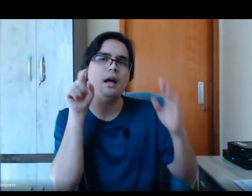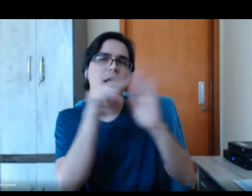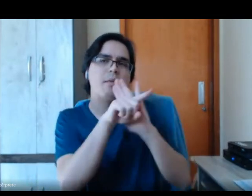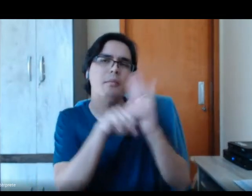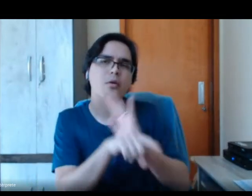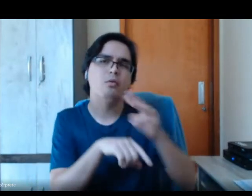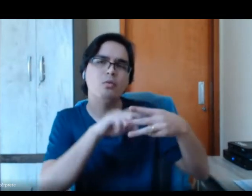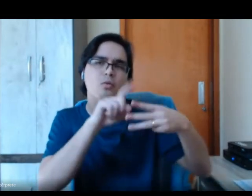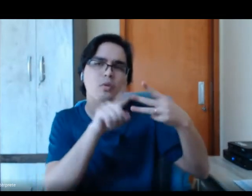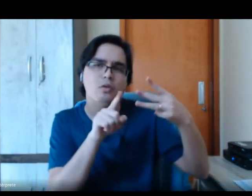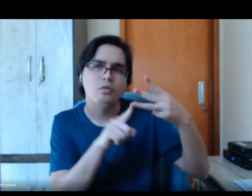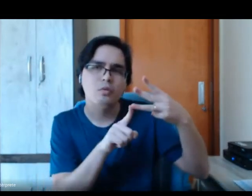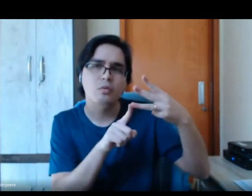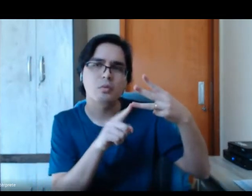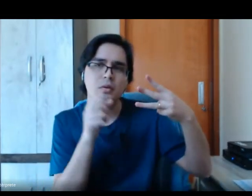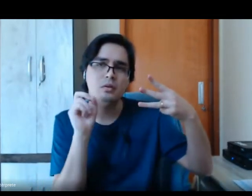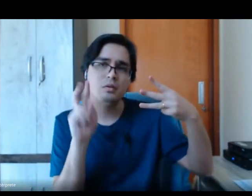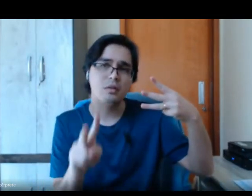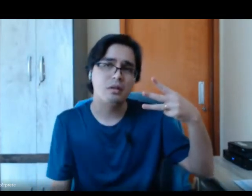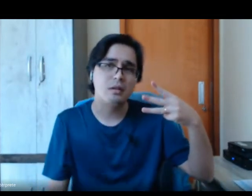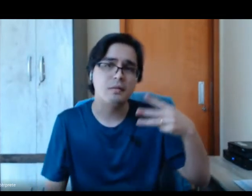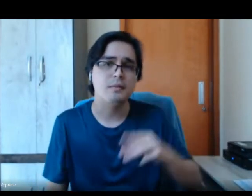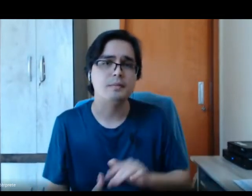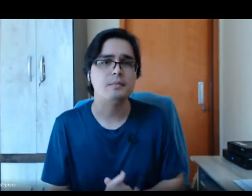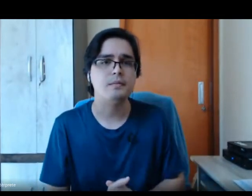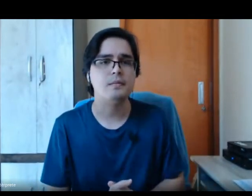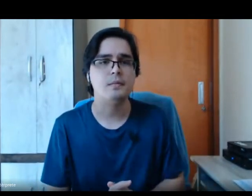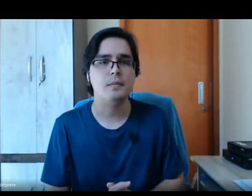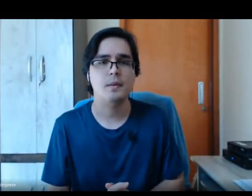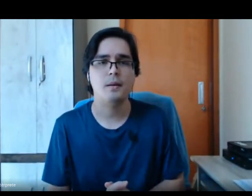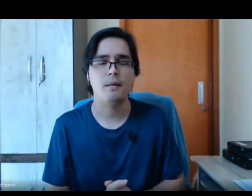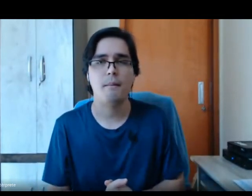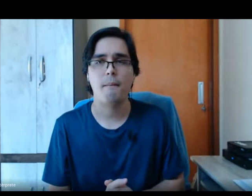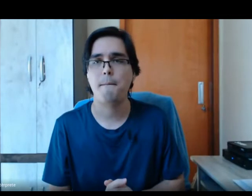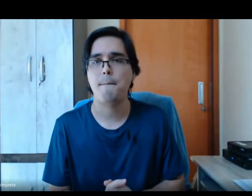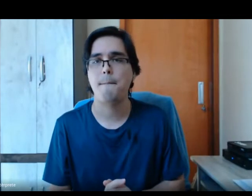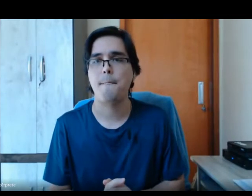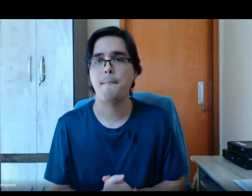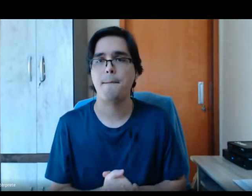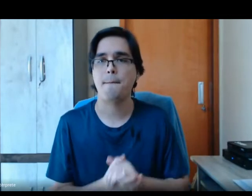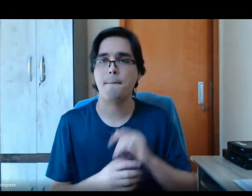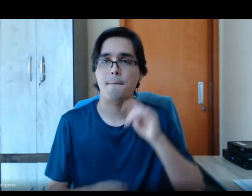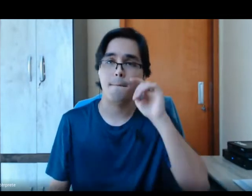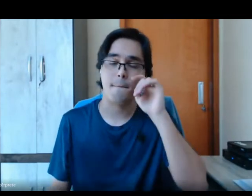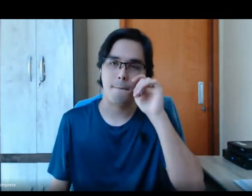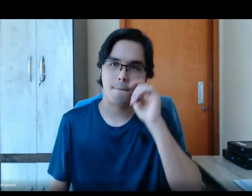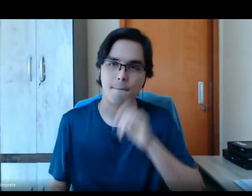ser ofertada no bloco A, portanto, serão 8 horas de aulas remotas, né.